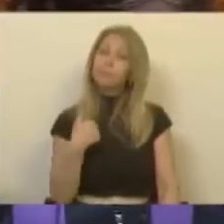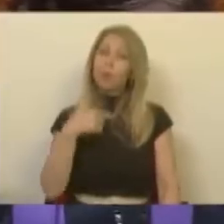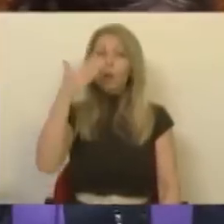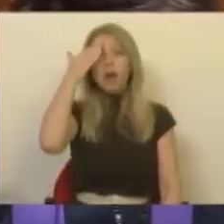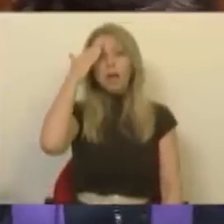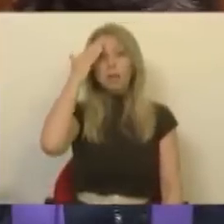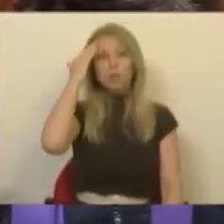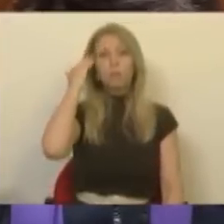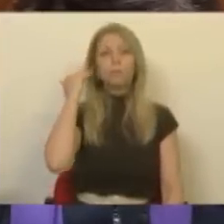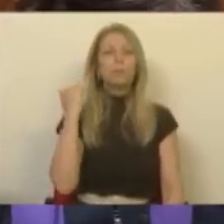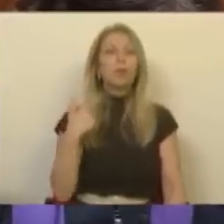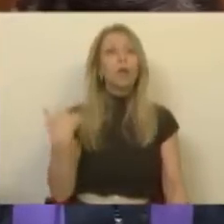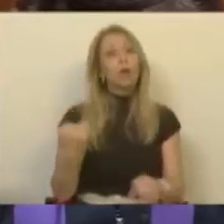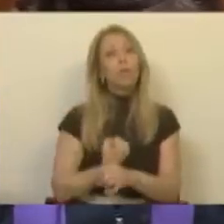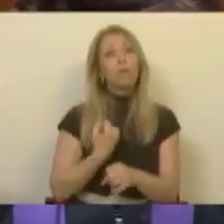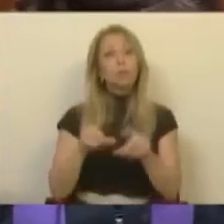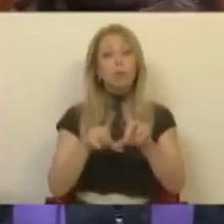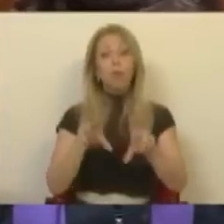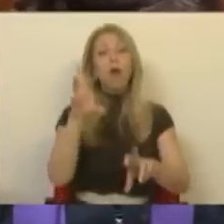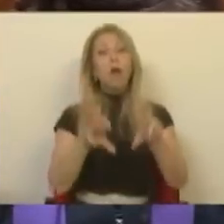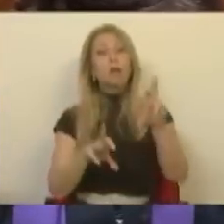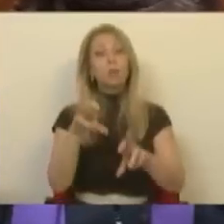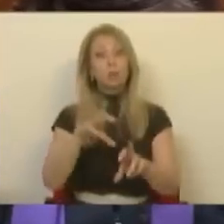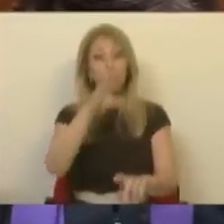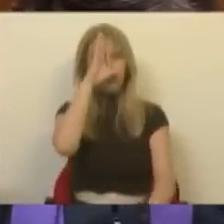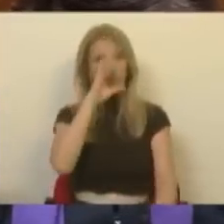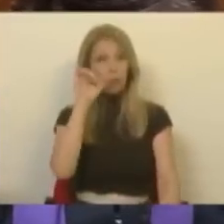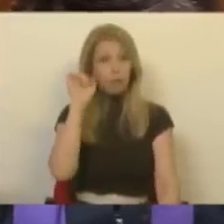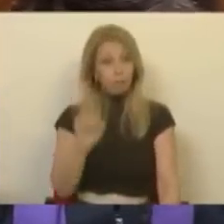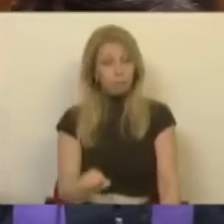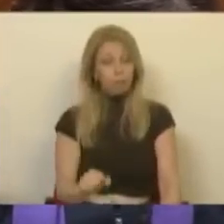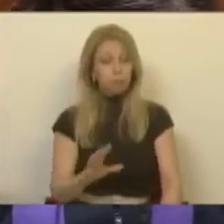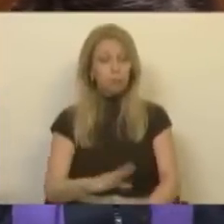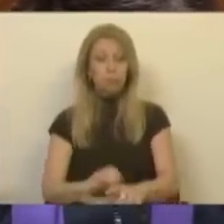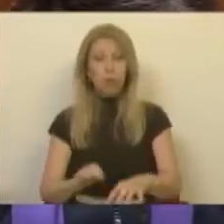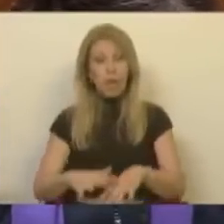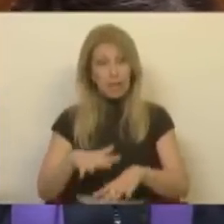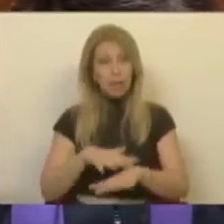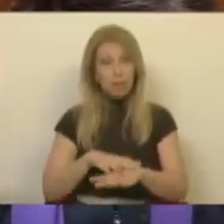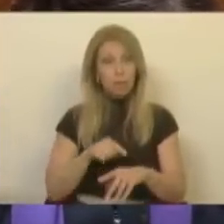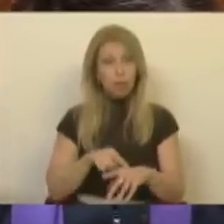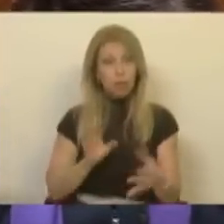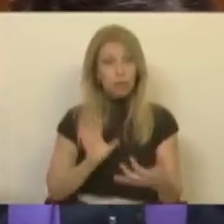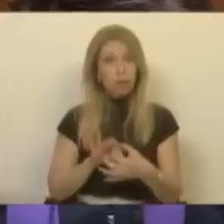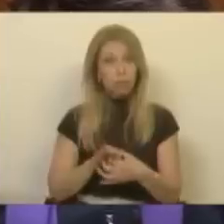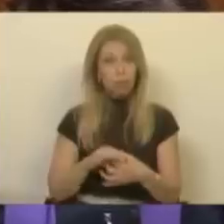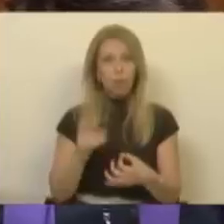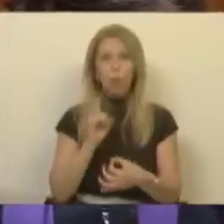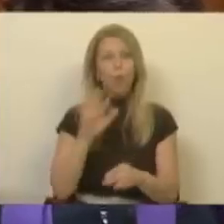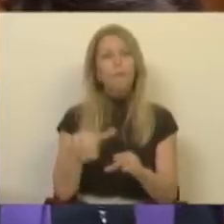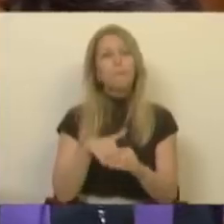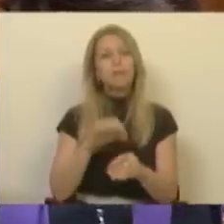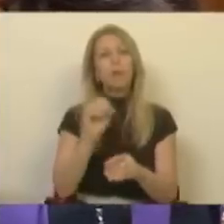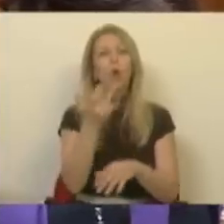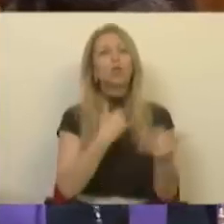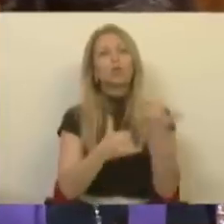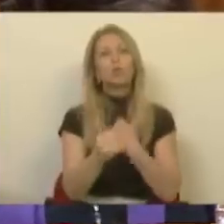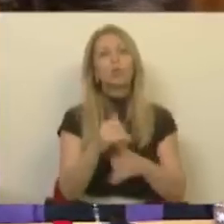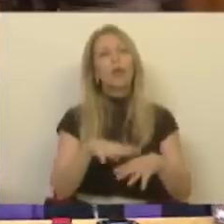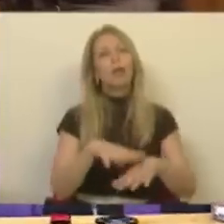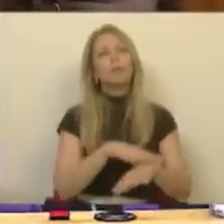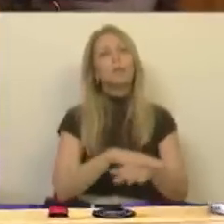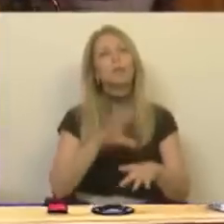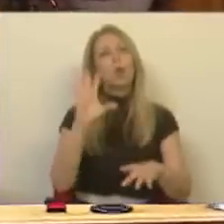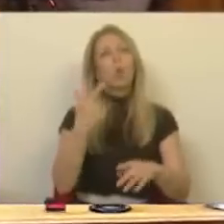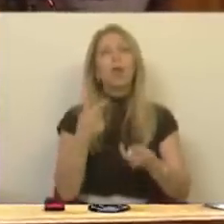acho que a função do acionista Estado relativamente à administração não é participar e substituição administração nos atos